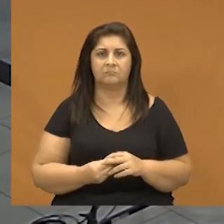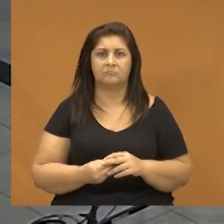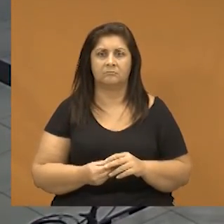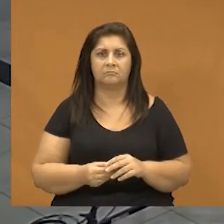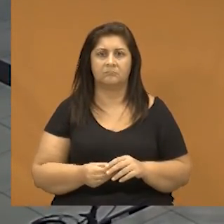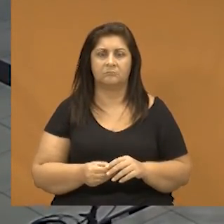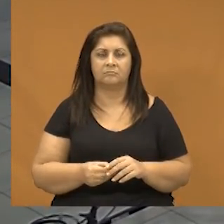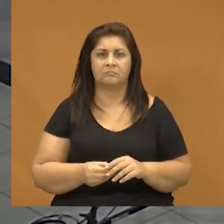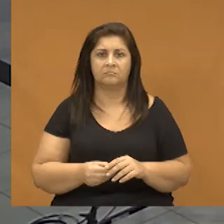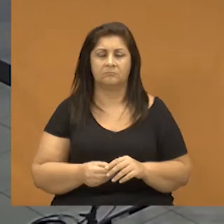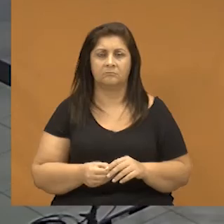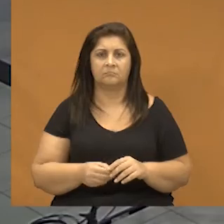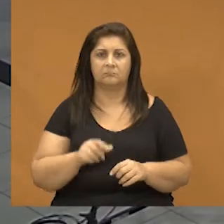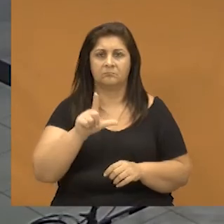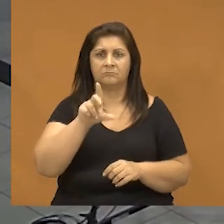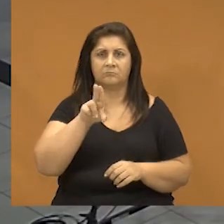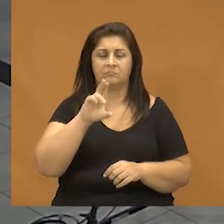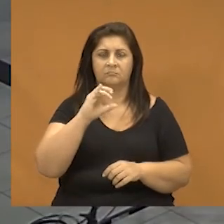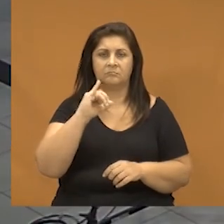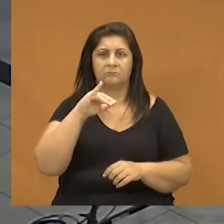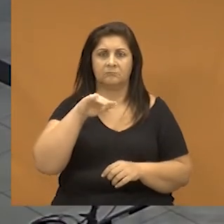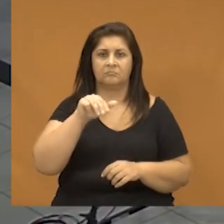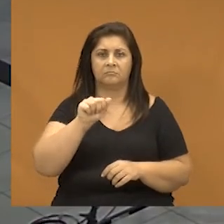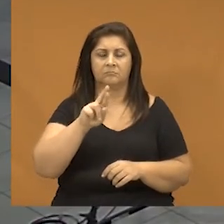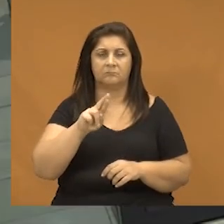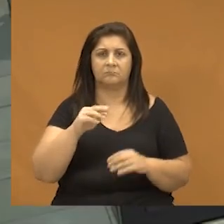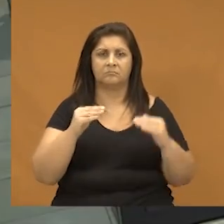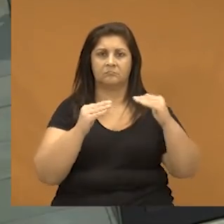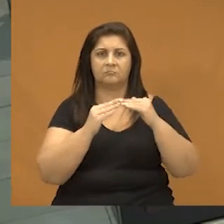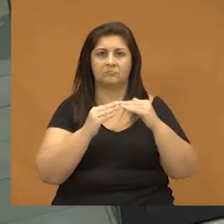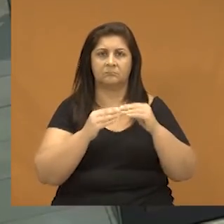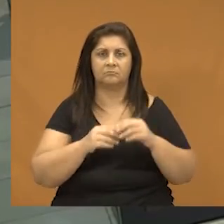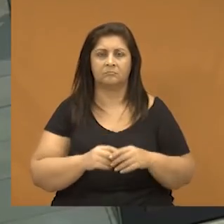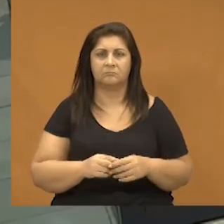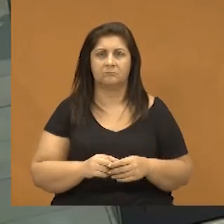Como vota a vereadora Lucimar Ponciano? Favorável.